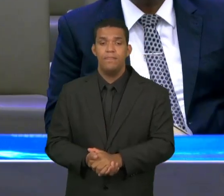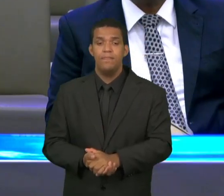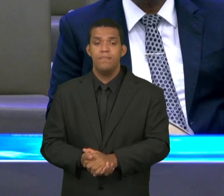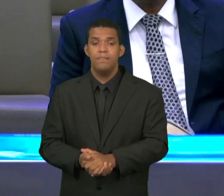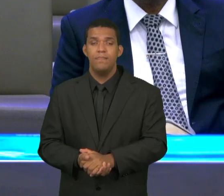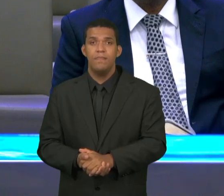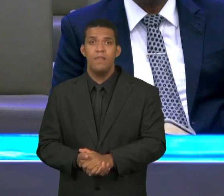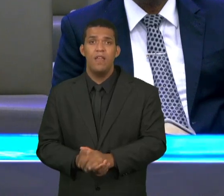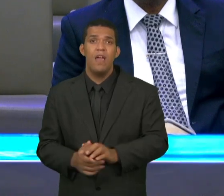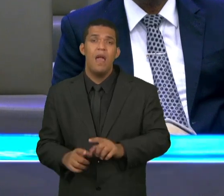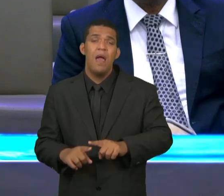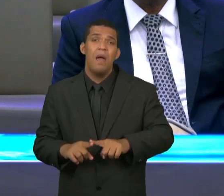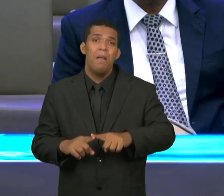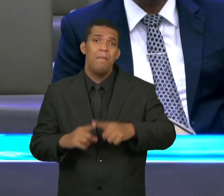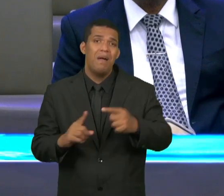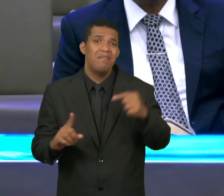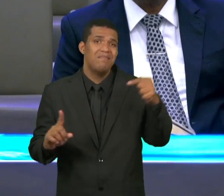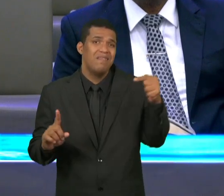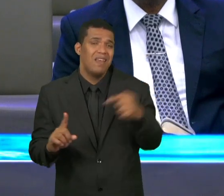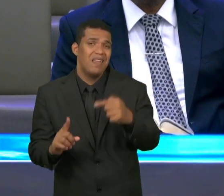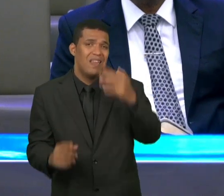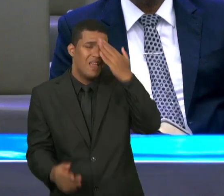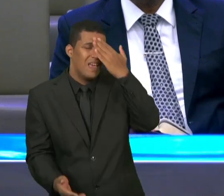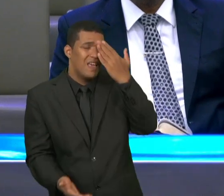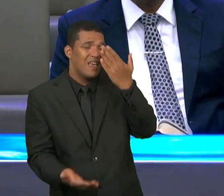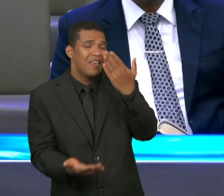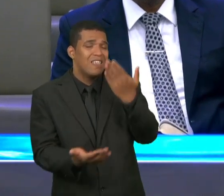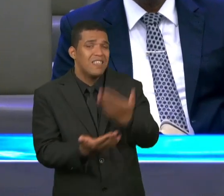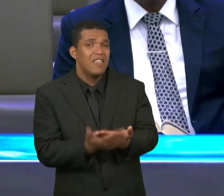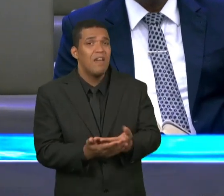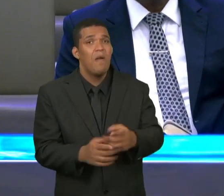Mas Aaron cria, mas não